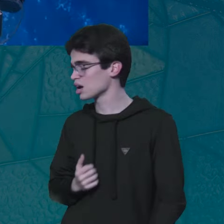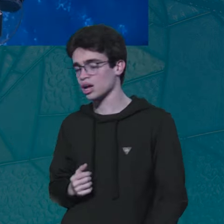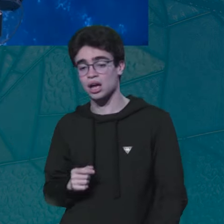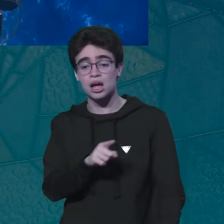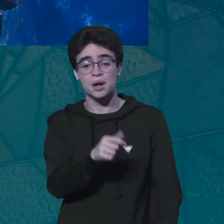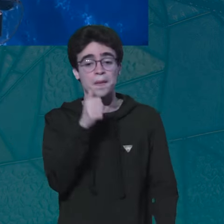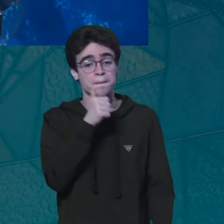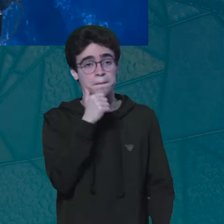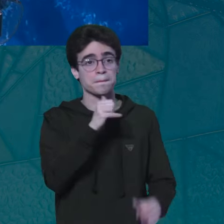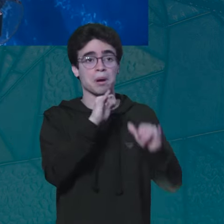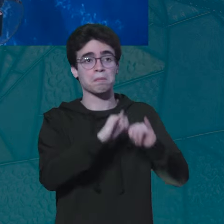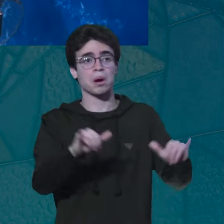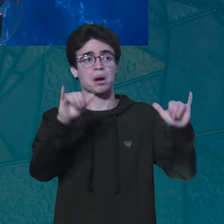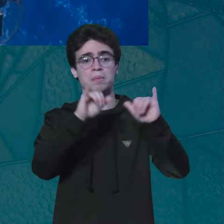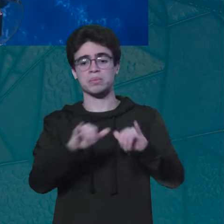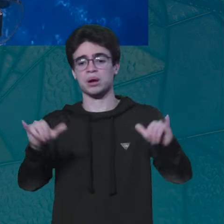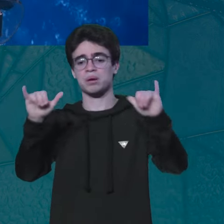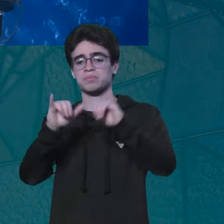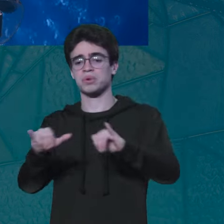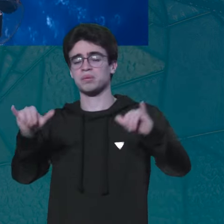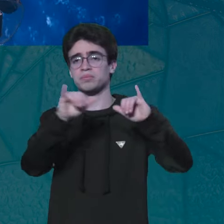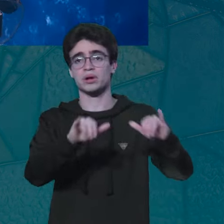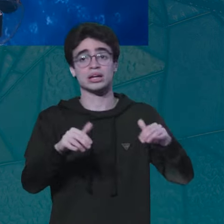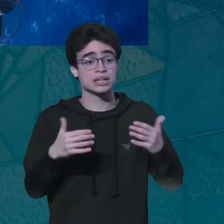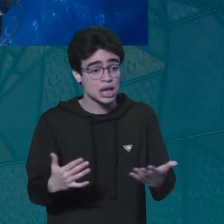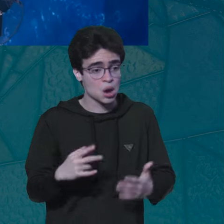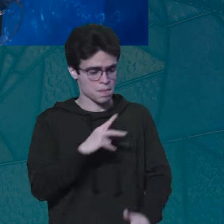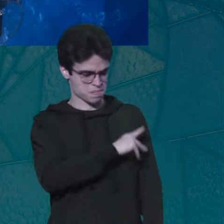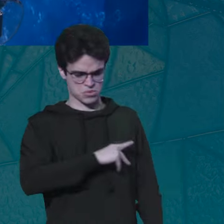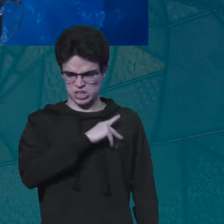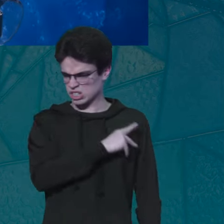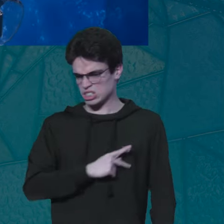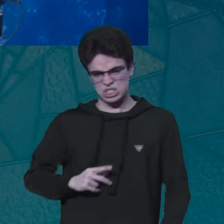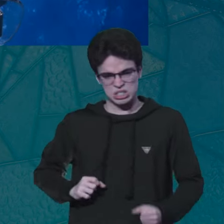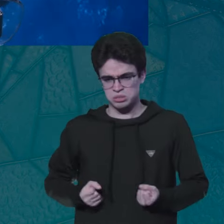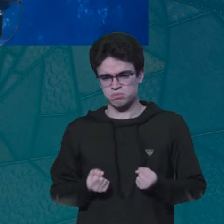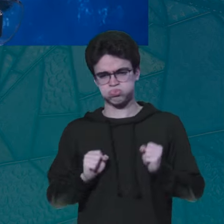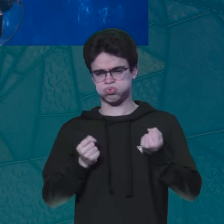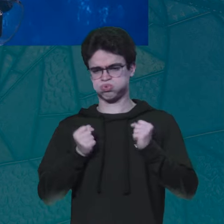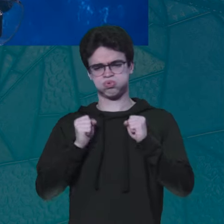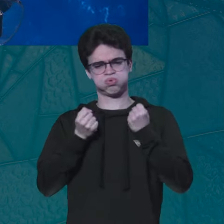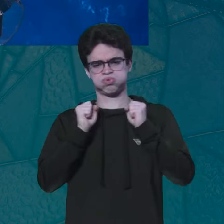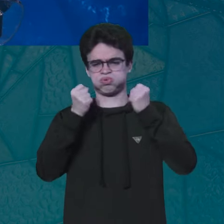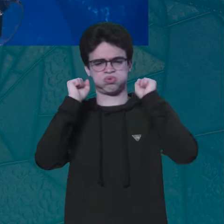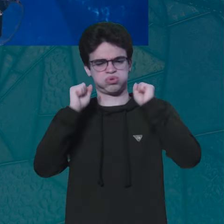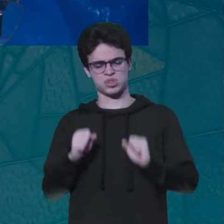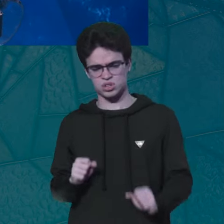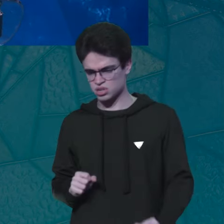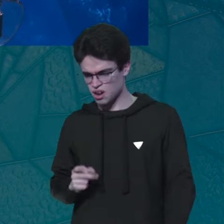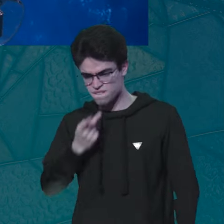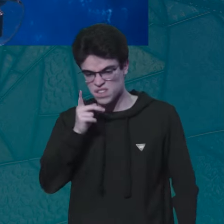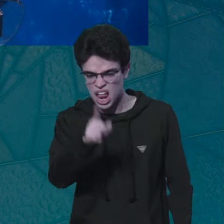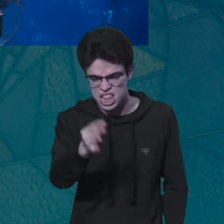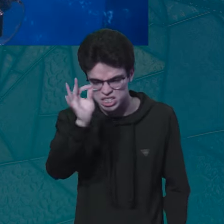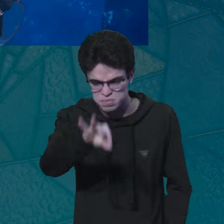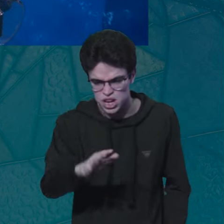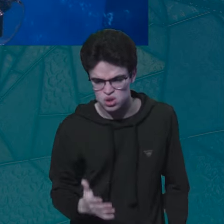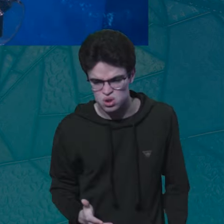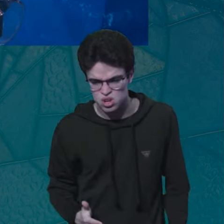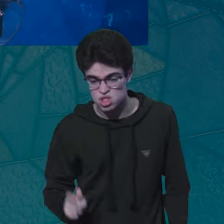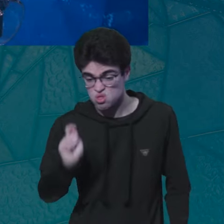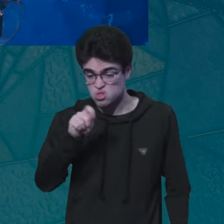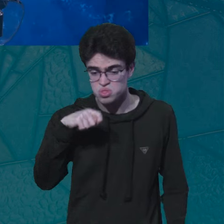continuou fazendo isso por muitos dias. Finalmente, Paulo ficou indignado. Voltou-se e disse ao espírito: em